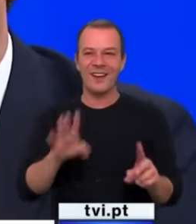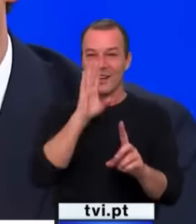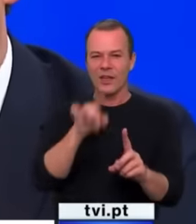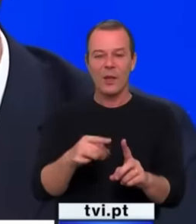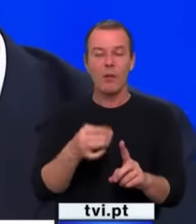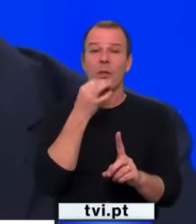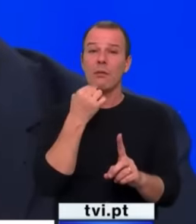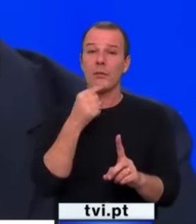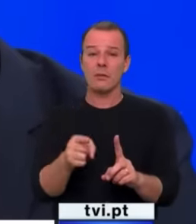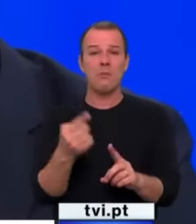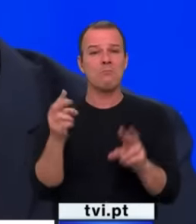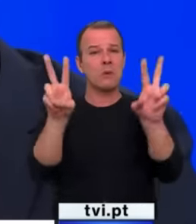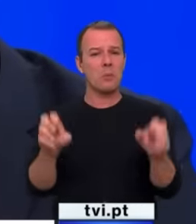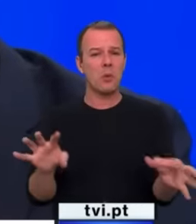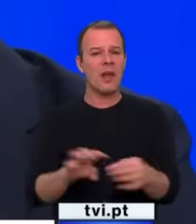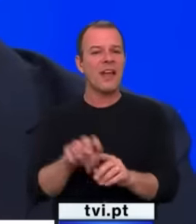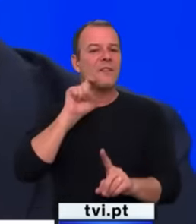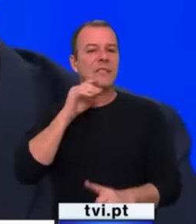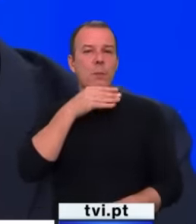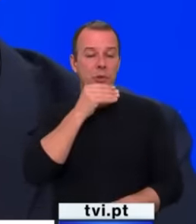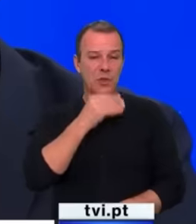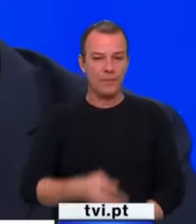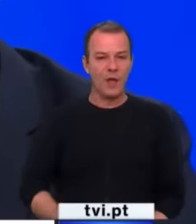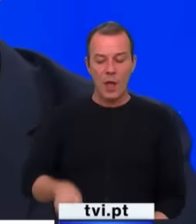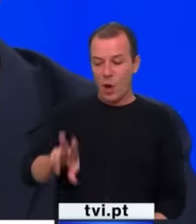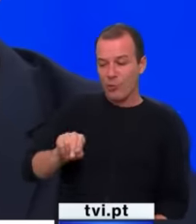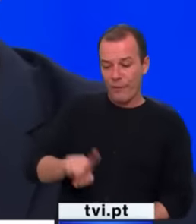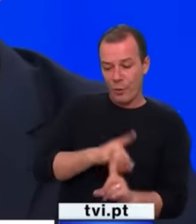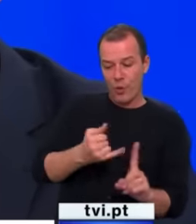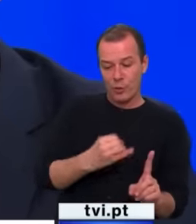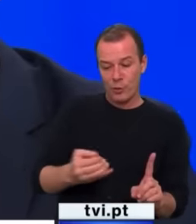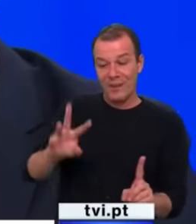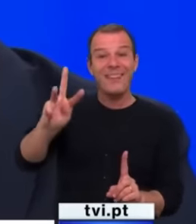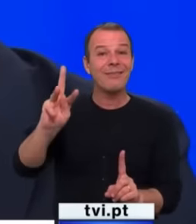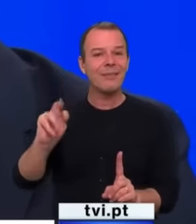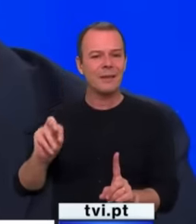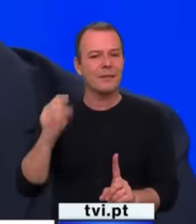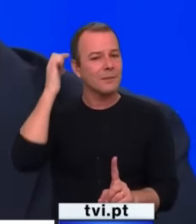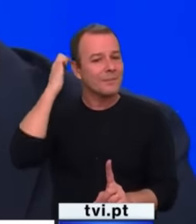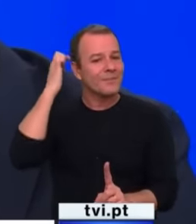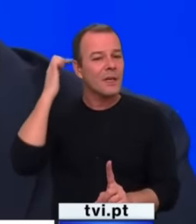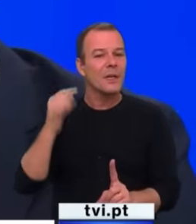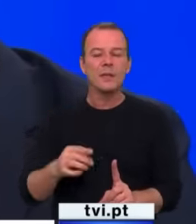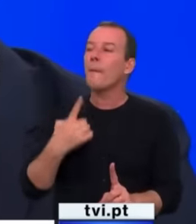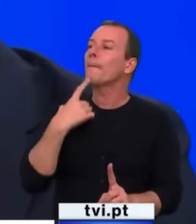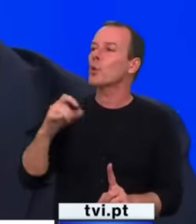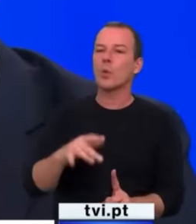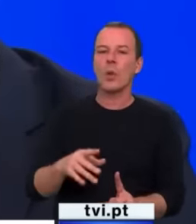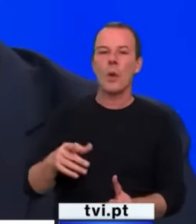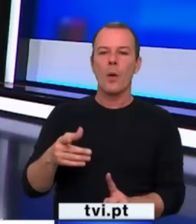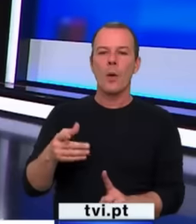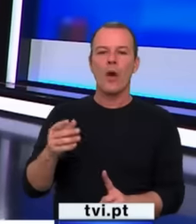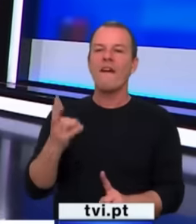falar há pouco da defesa dos polícias, em novembro de 2013, quando se dá este protesto dos polícias, onde é que estava André Ventura? No